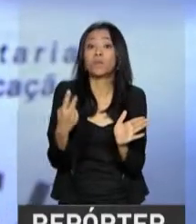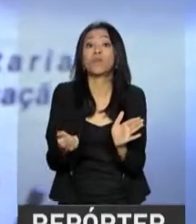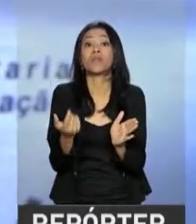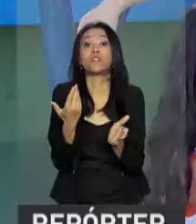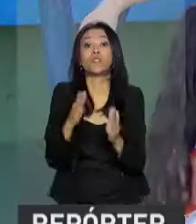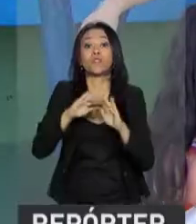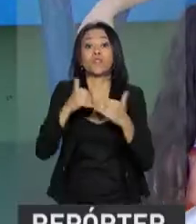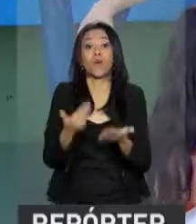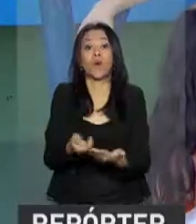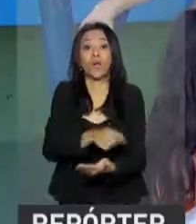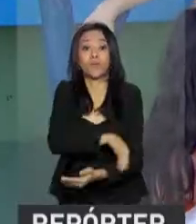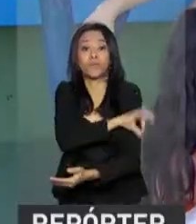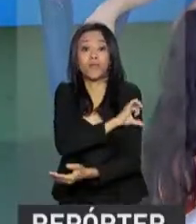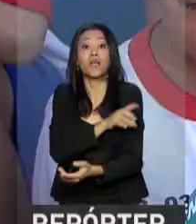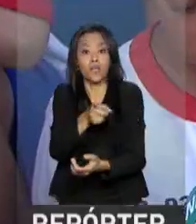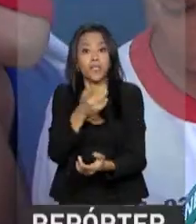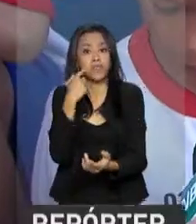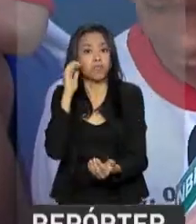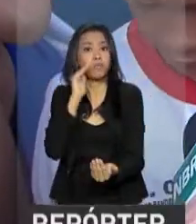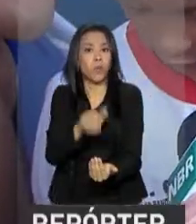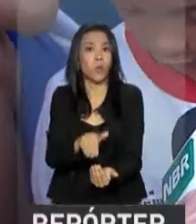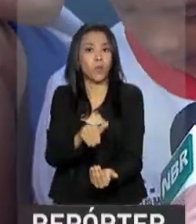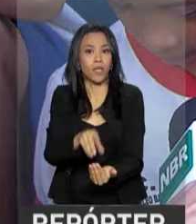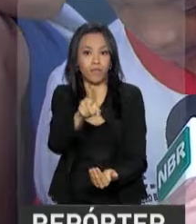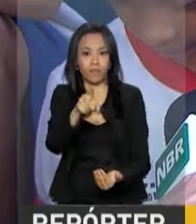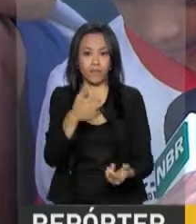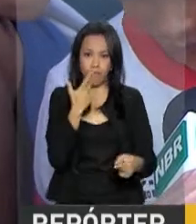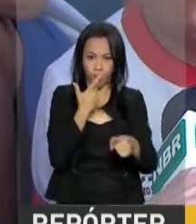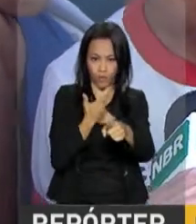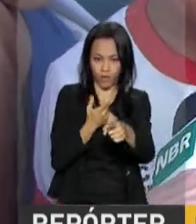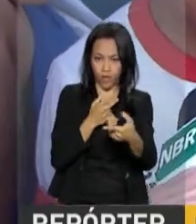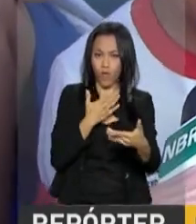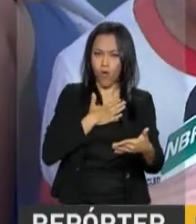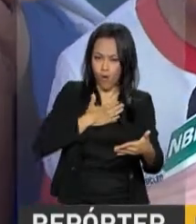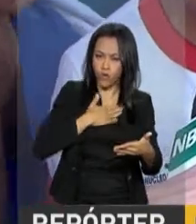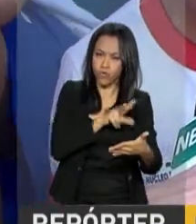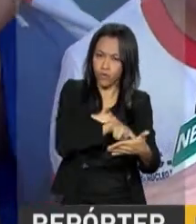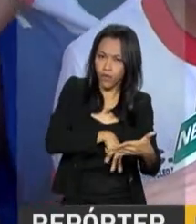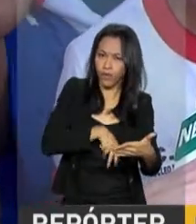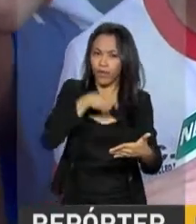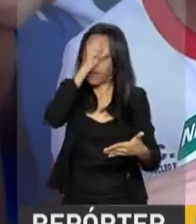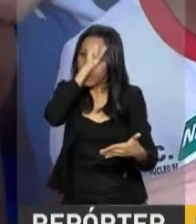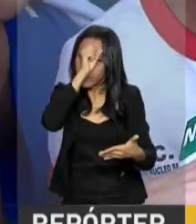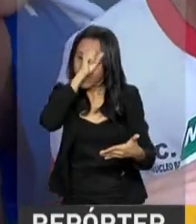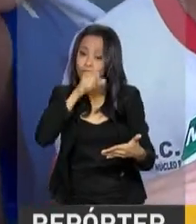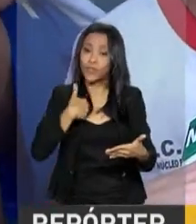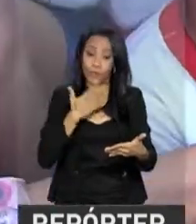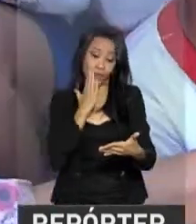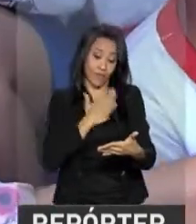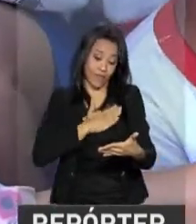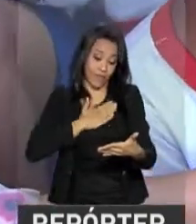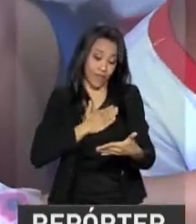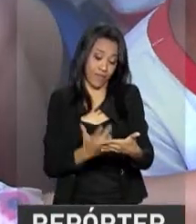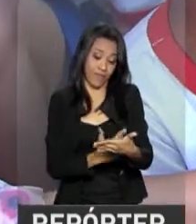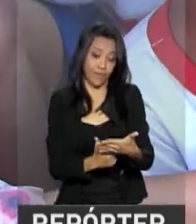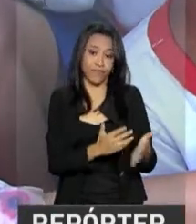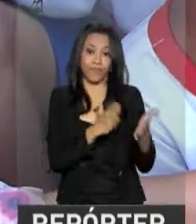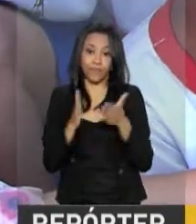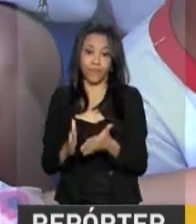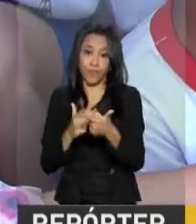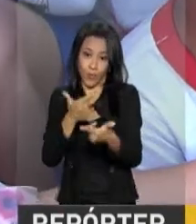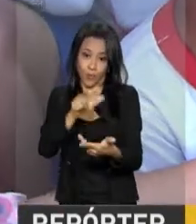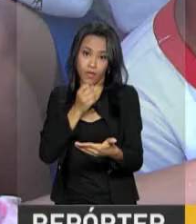federal e eles aprovaram o corte de nenê a gente aprende e gosto dele gibim o que é muito